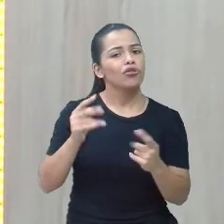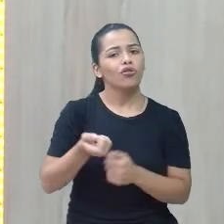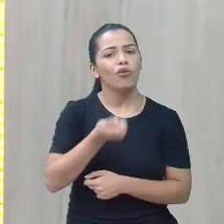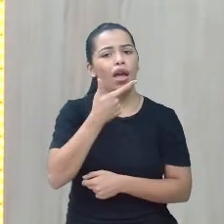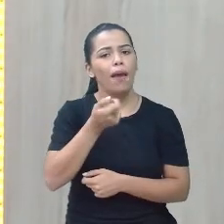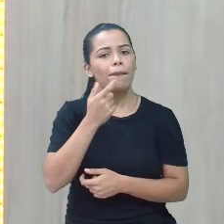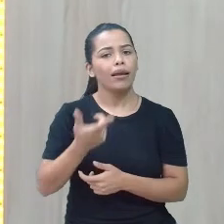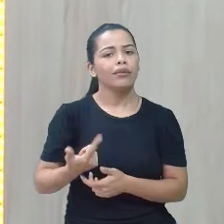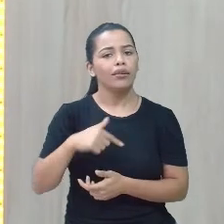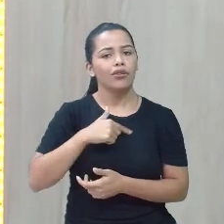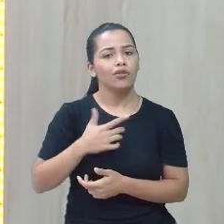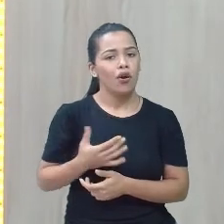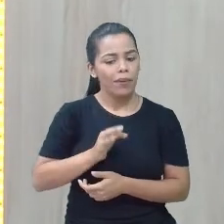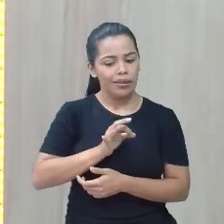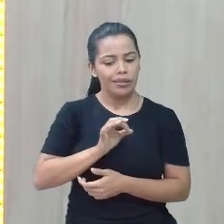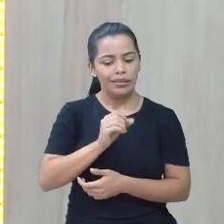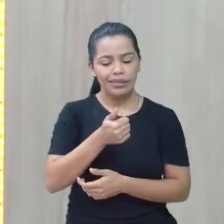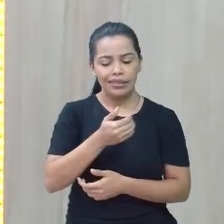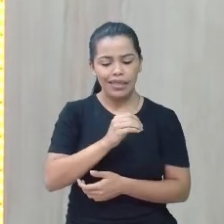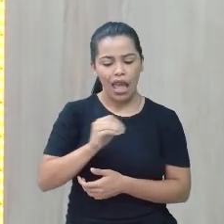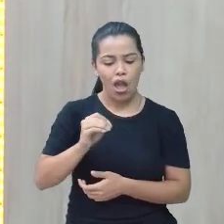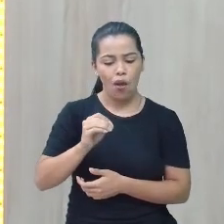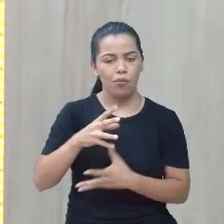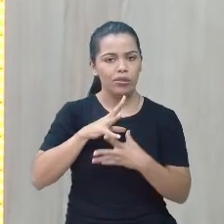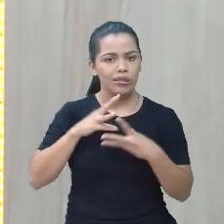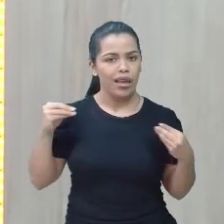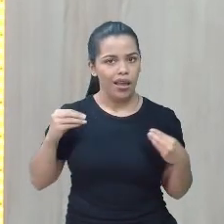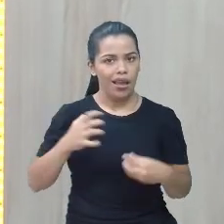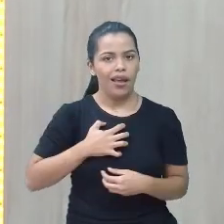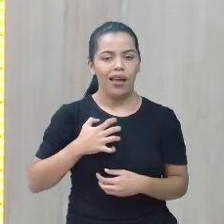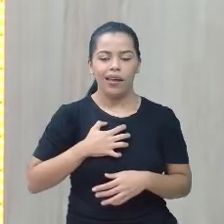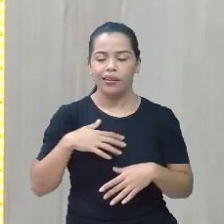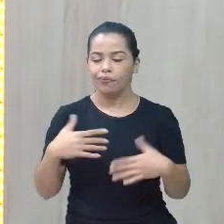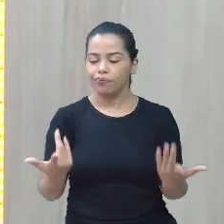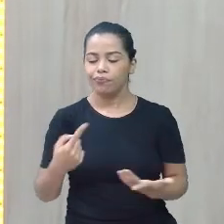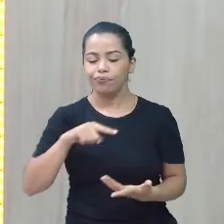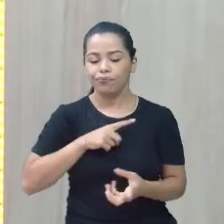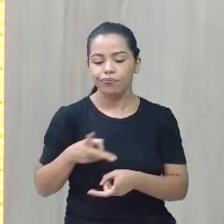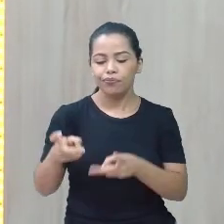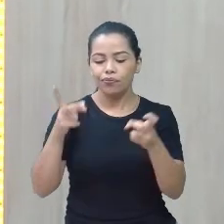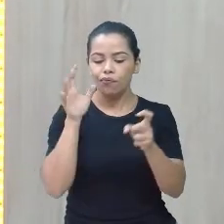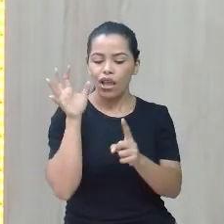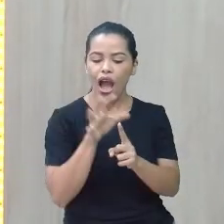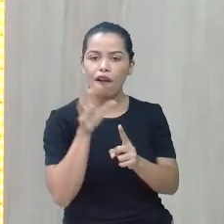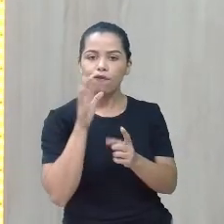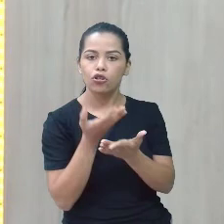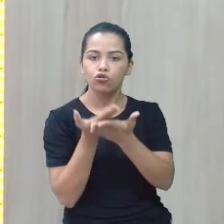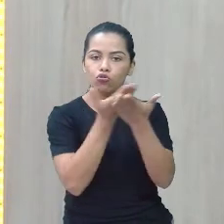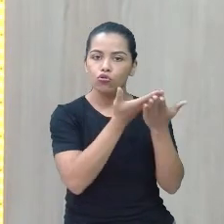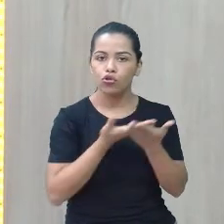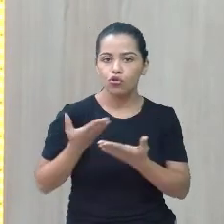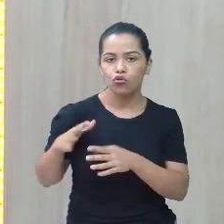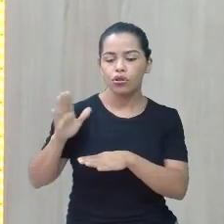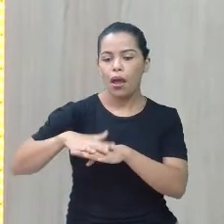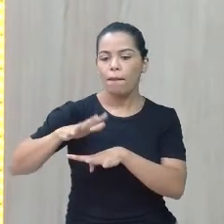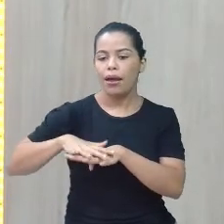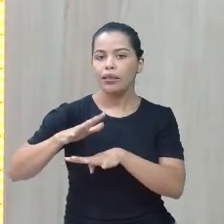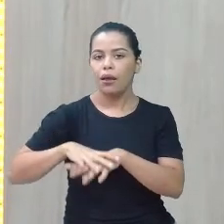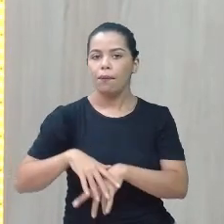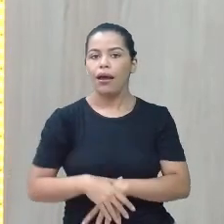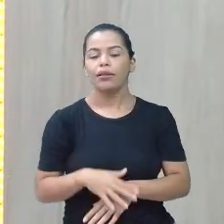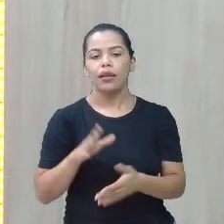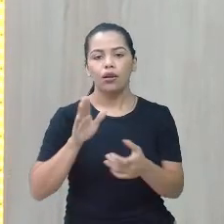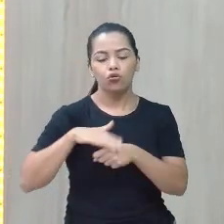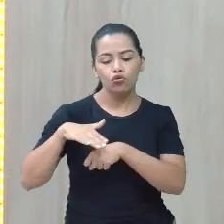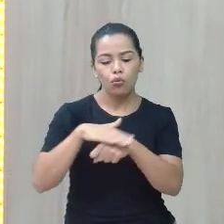e queda. Não é assim, né? Então, a gente percebe essa influência desse estudo da matemática em relação às situações, às chances daquilo